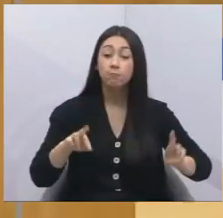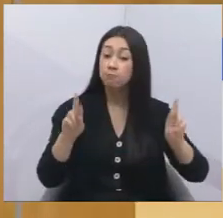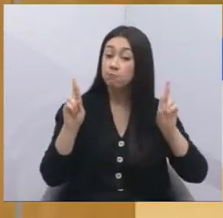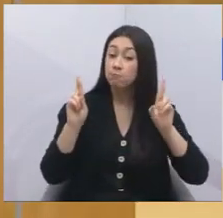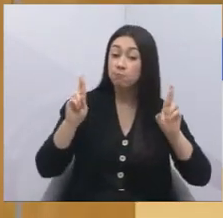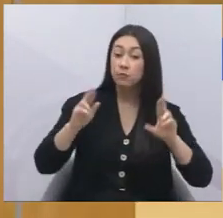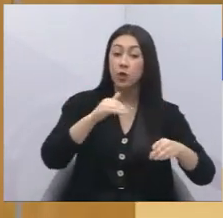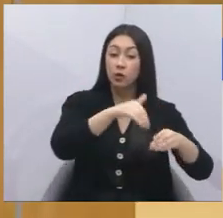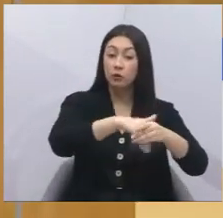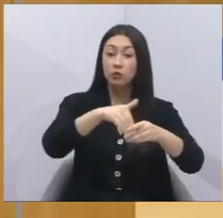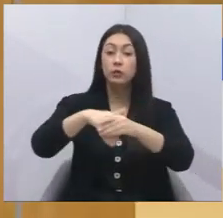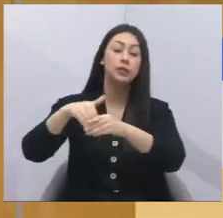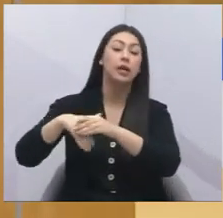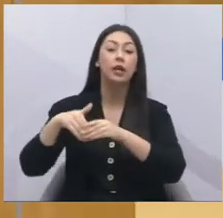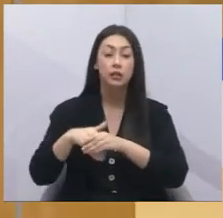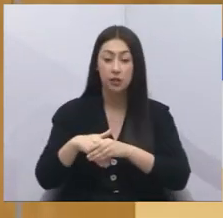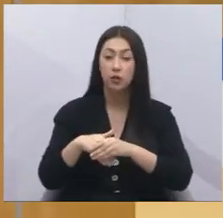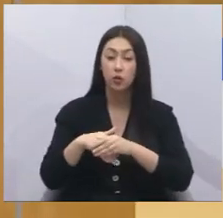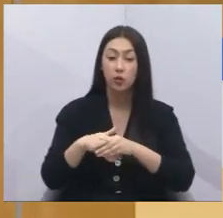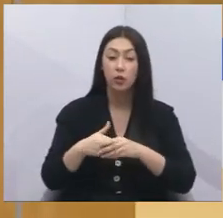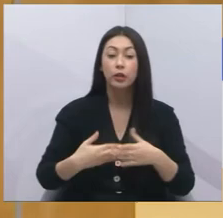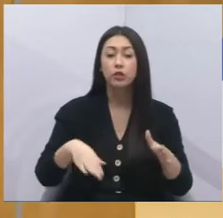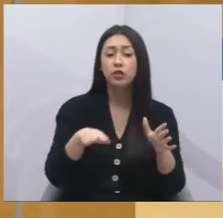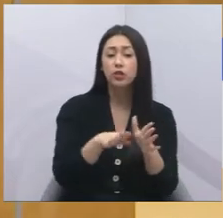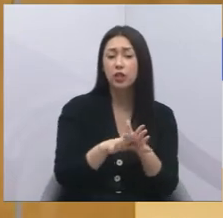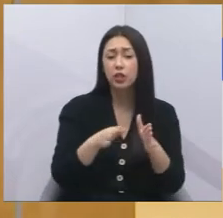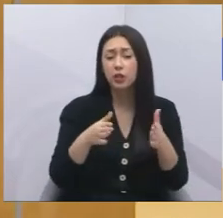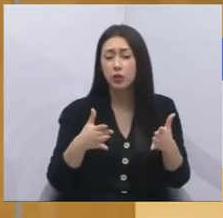que essa votação chegue a um ponto